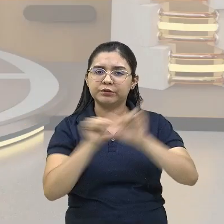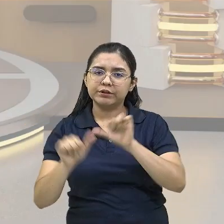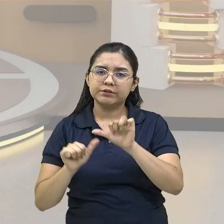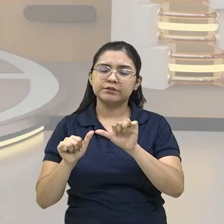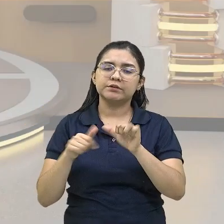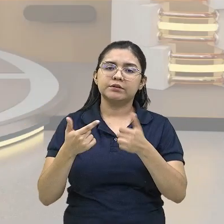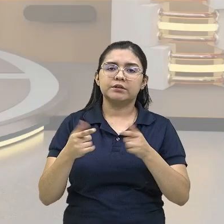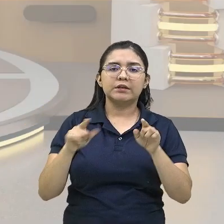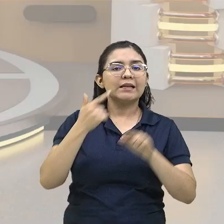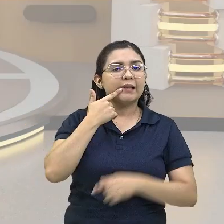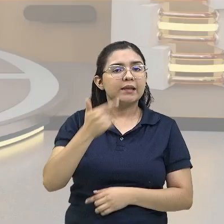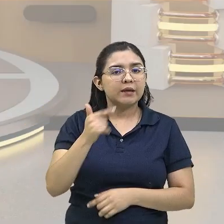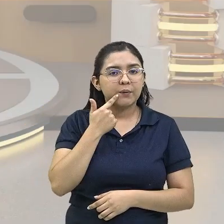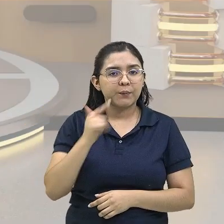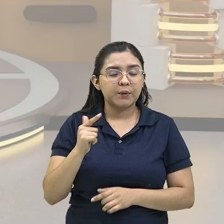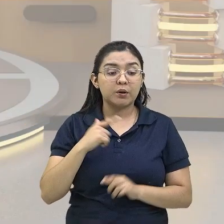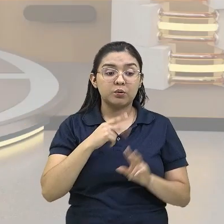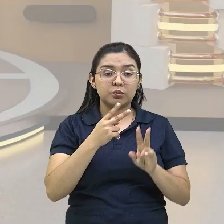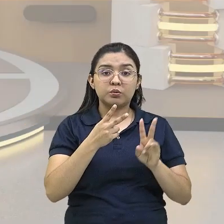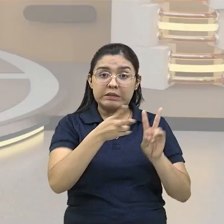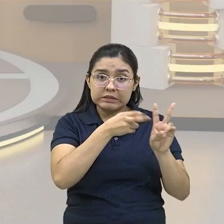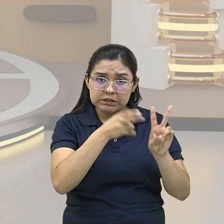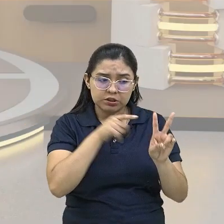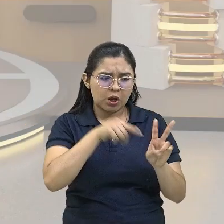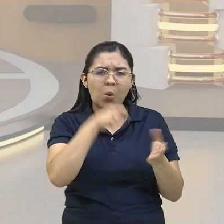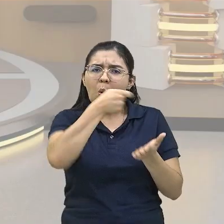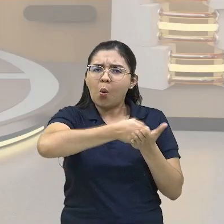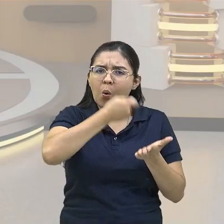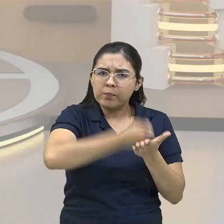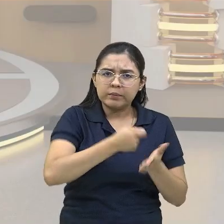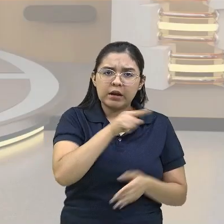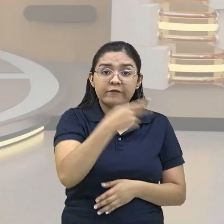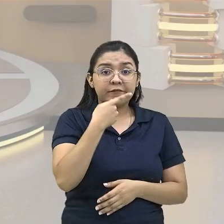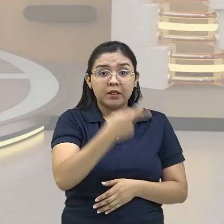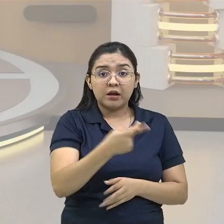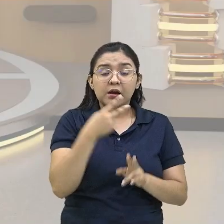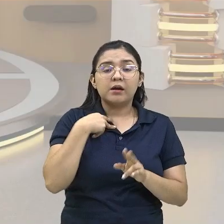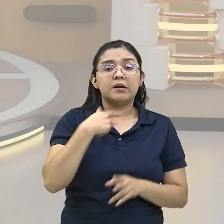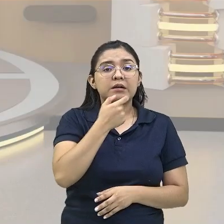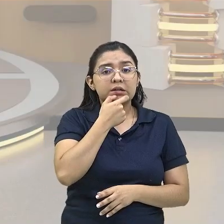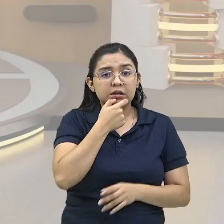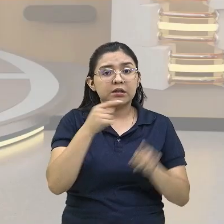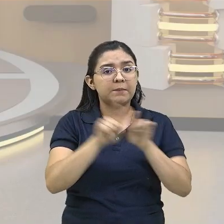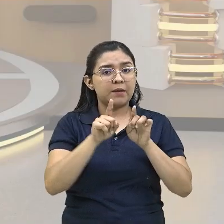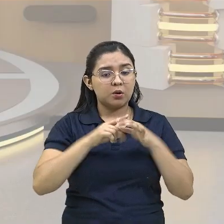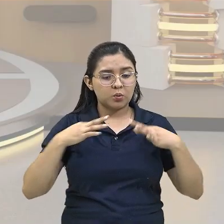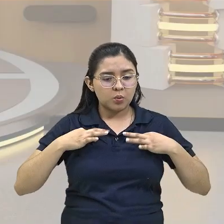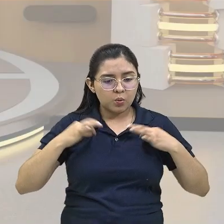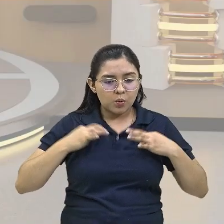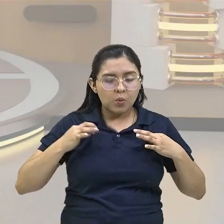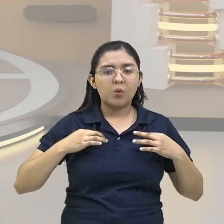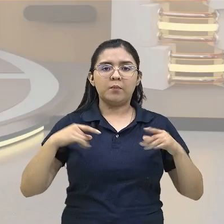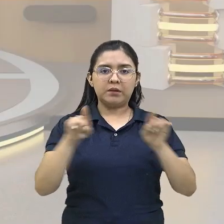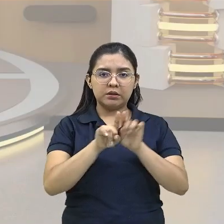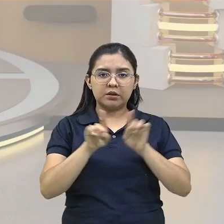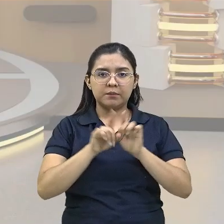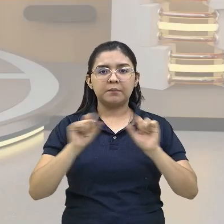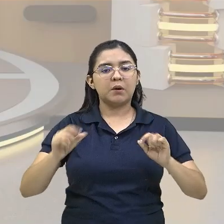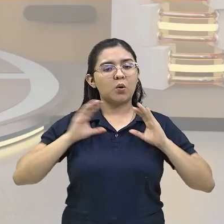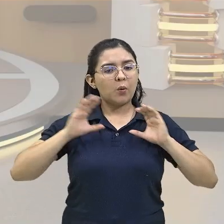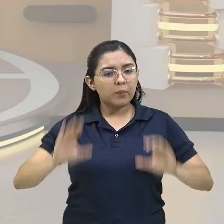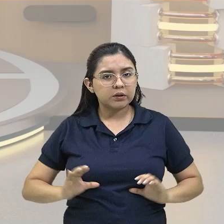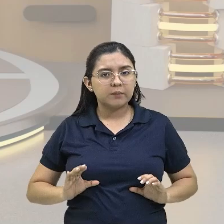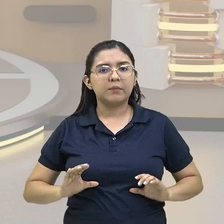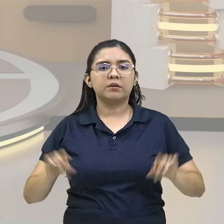de língua, onde os indígenas serão obrigados a falar o português, a se vestirem como português e a adotar também